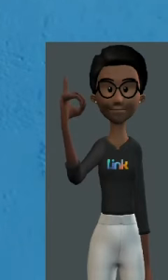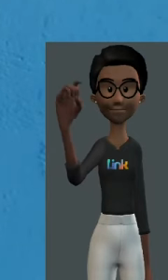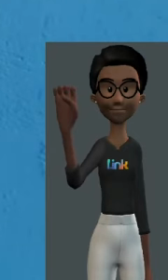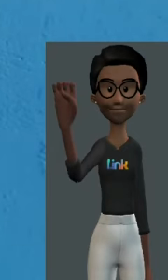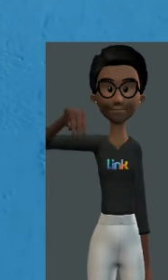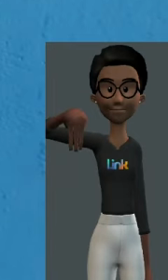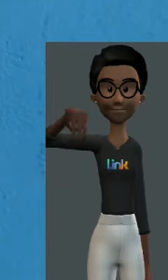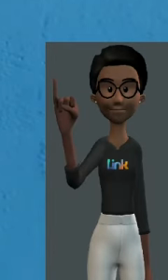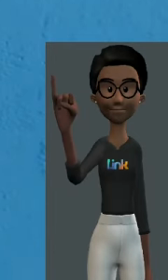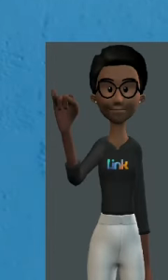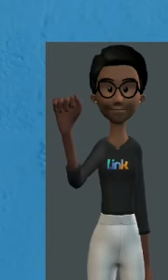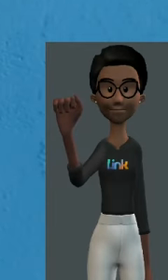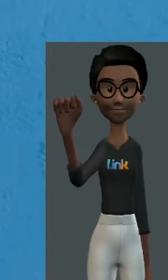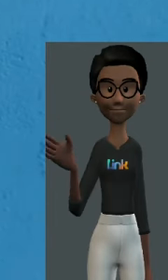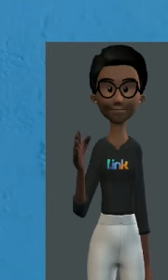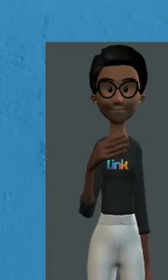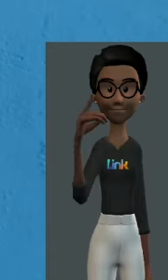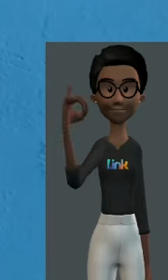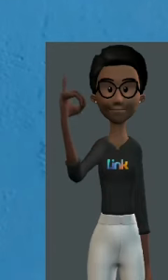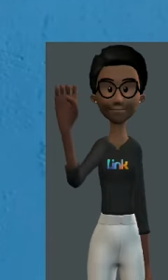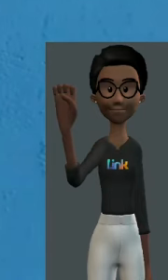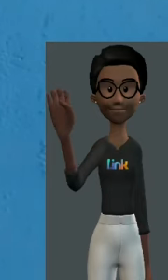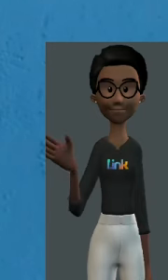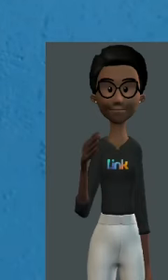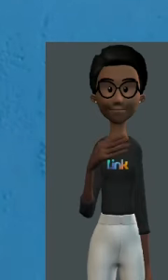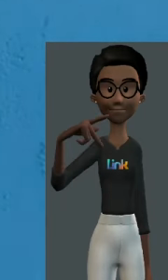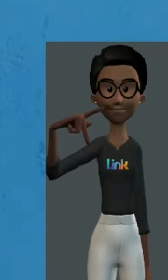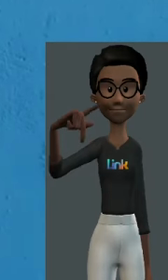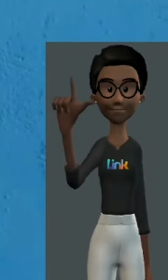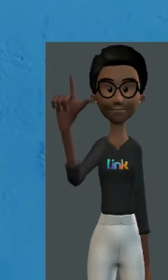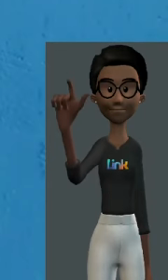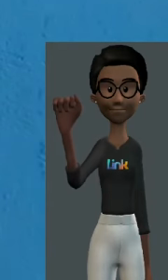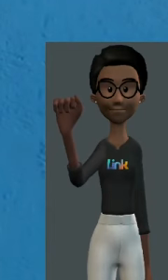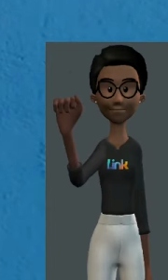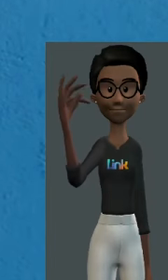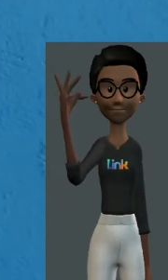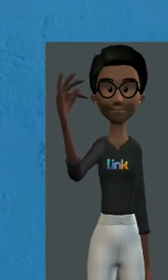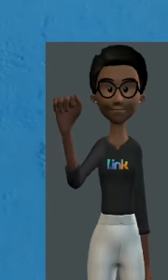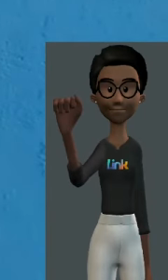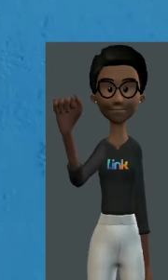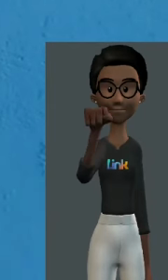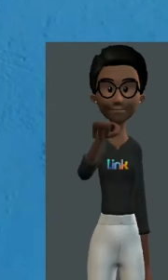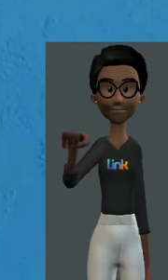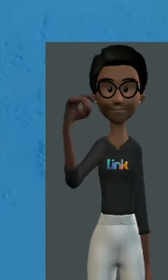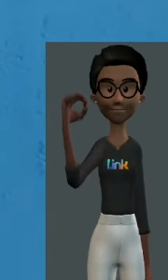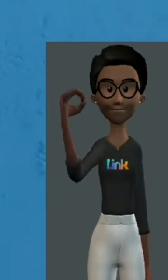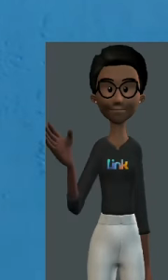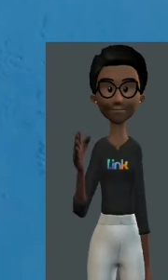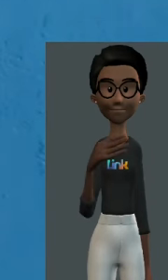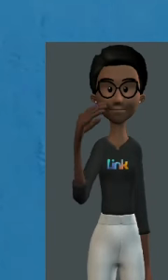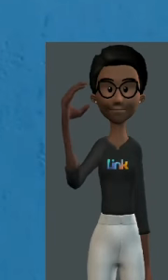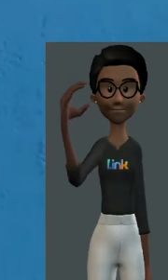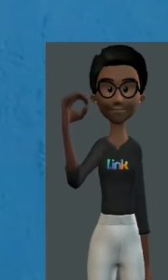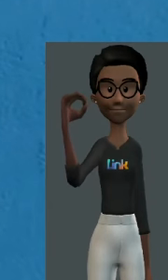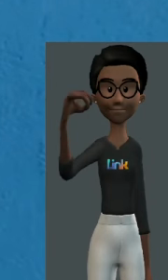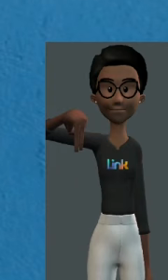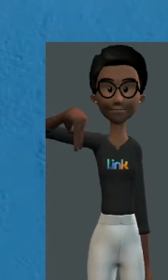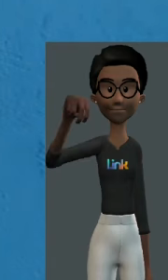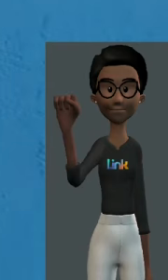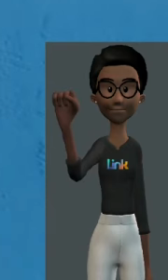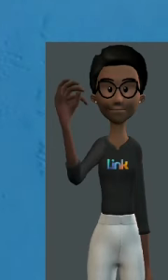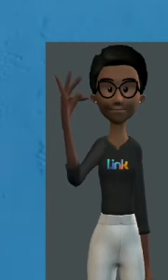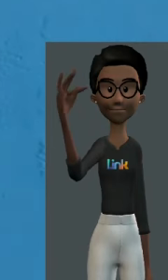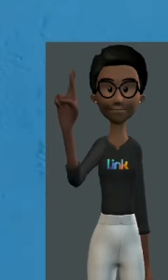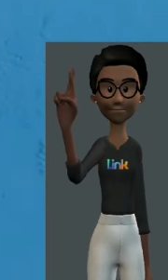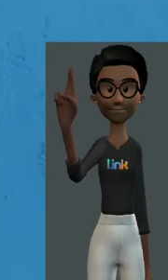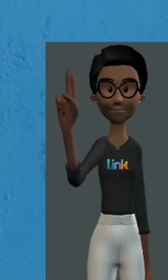poderíamos deixar de citar a Academia de Platão. Por volta de 378 antes da Era Comum, ele adquiriu um terreno